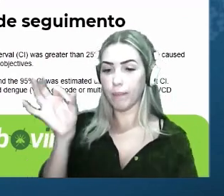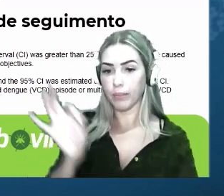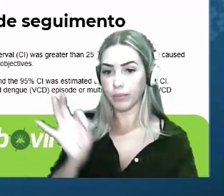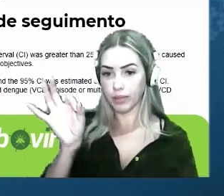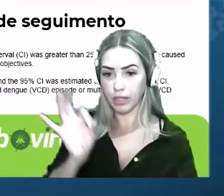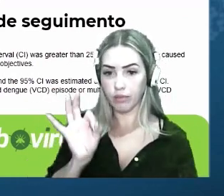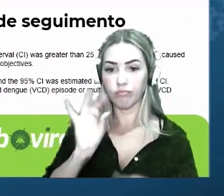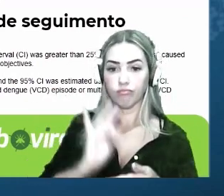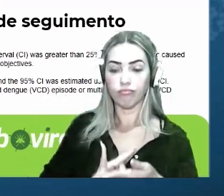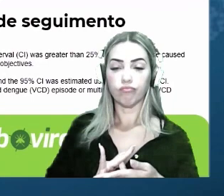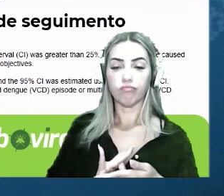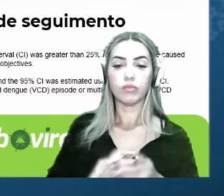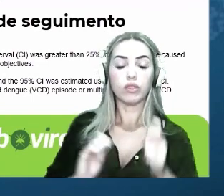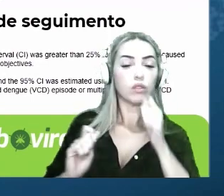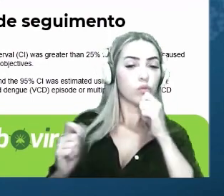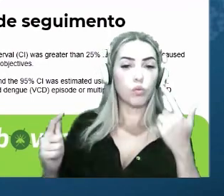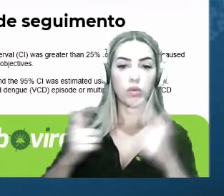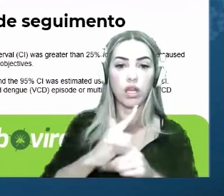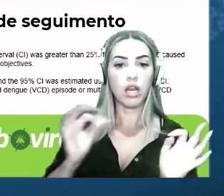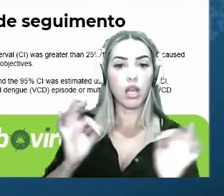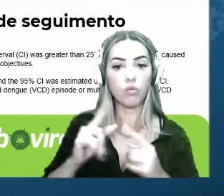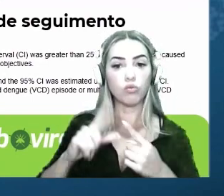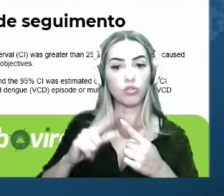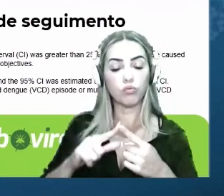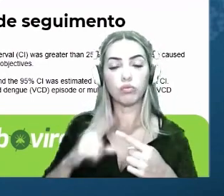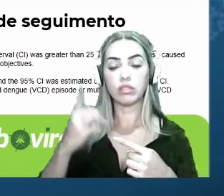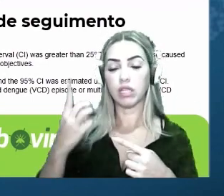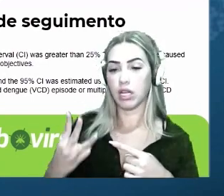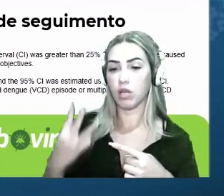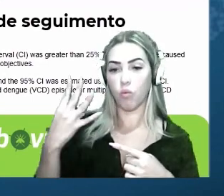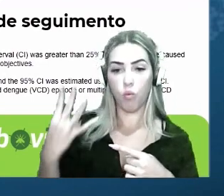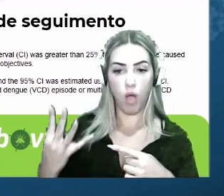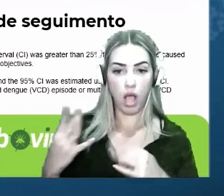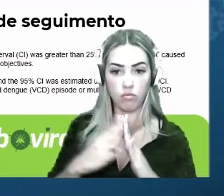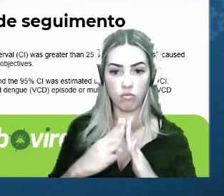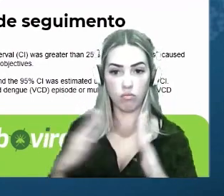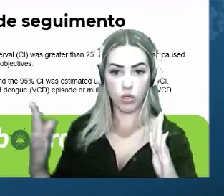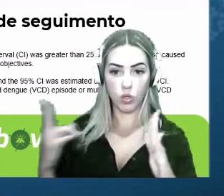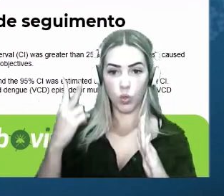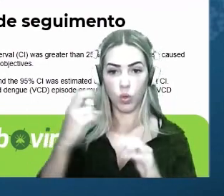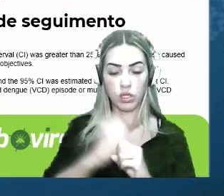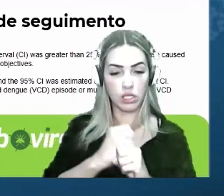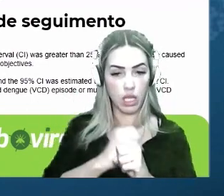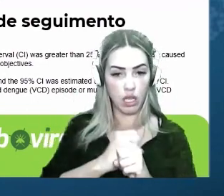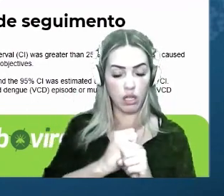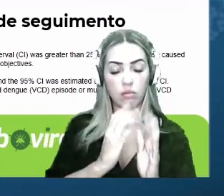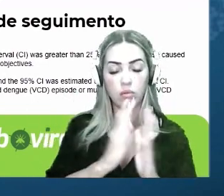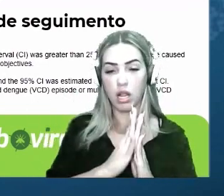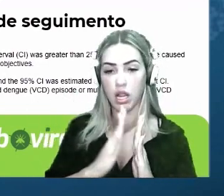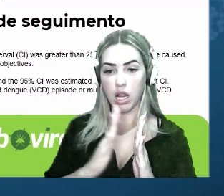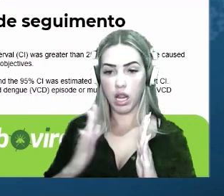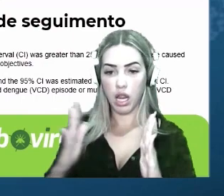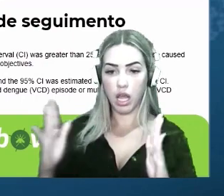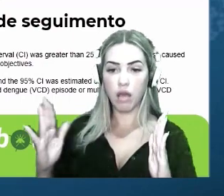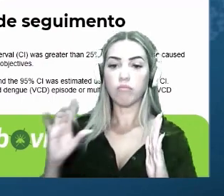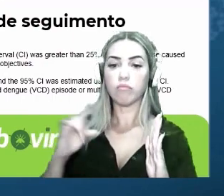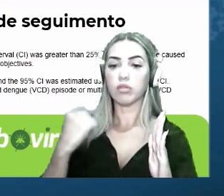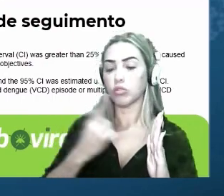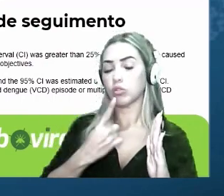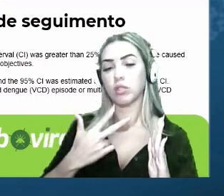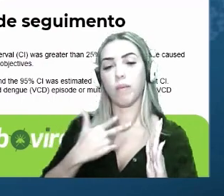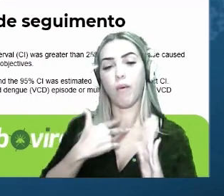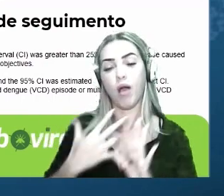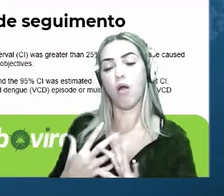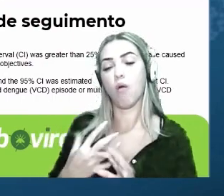Não houveram casos de dengue 3 e de dengue 4 durante esses 2 primeiros anos de segmento do estudo, de forma que a gente não pode calcular a